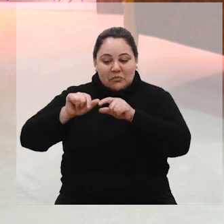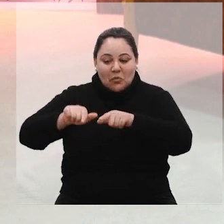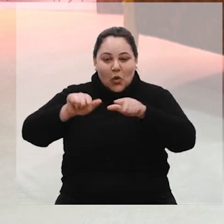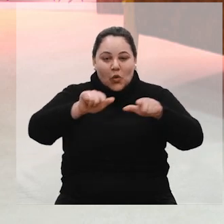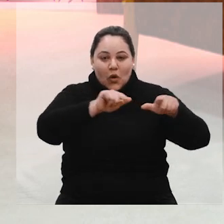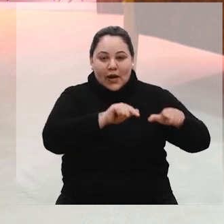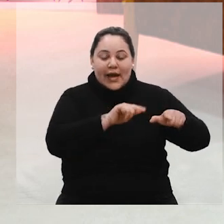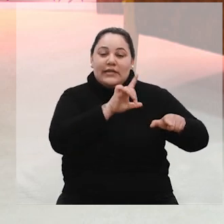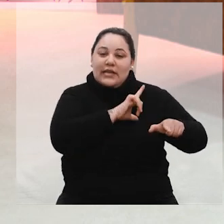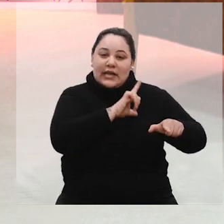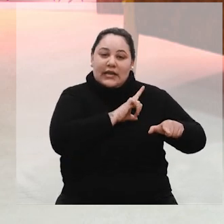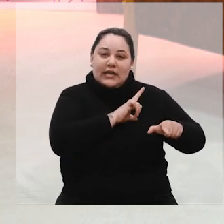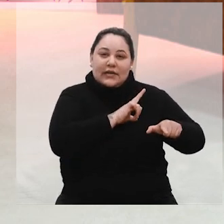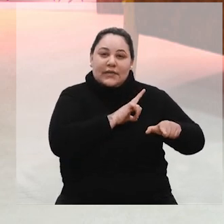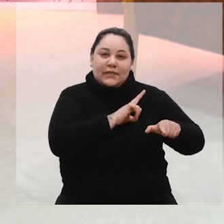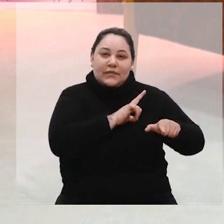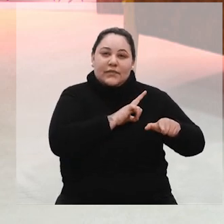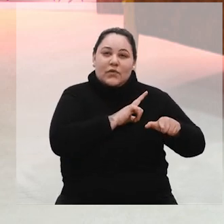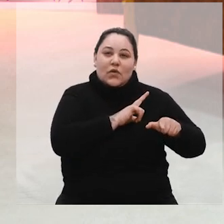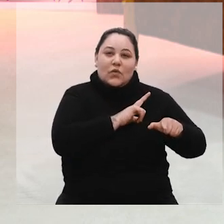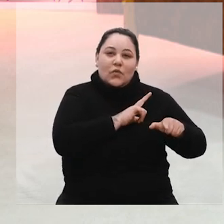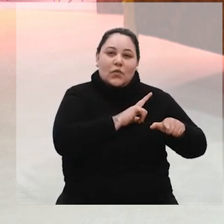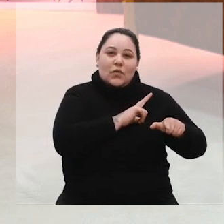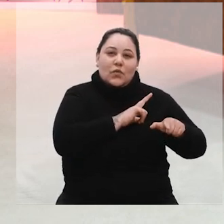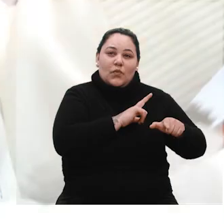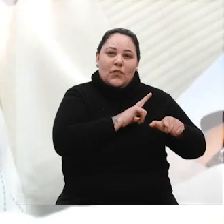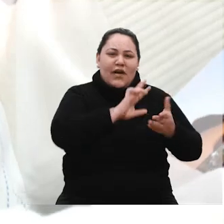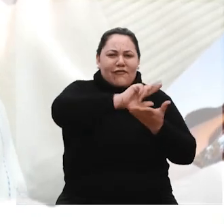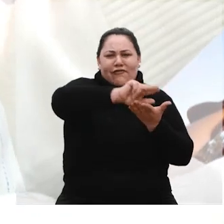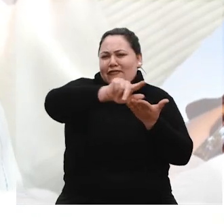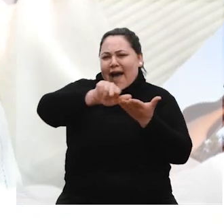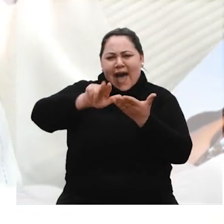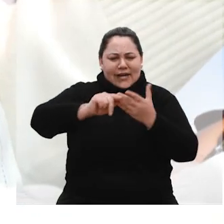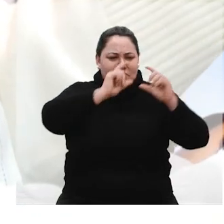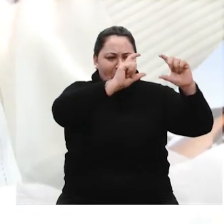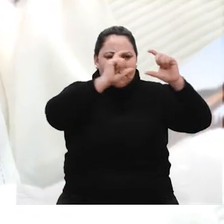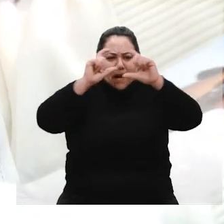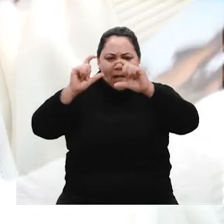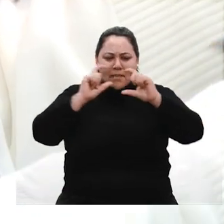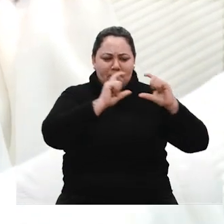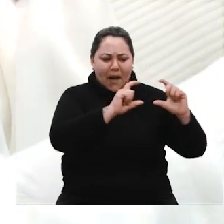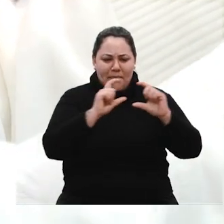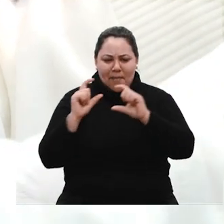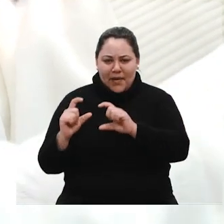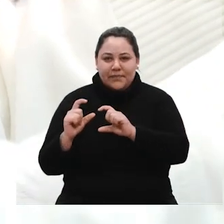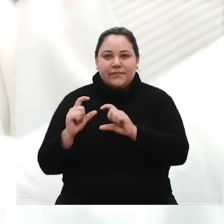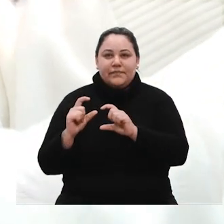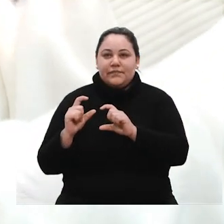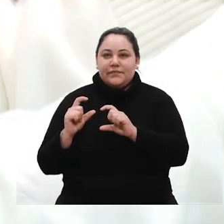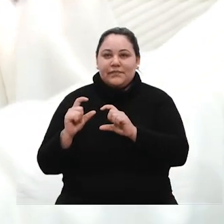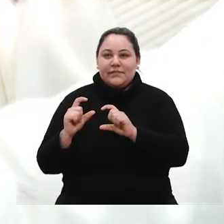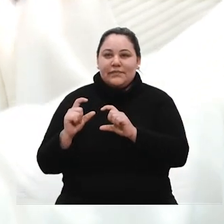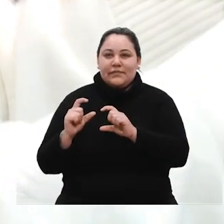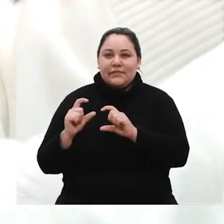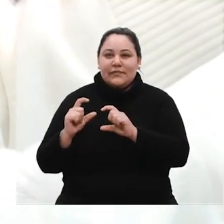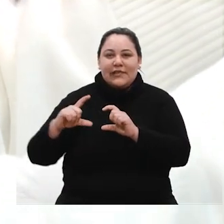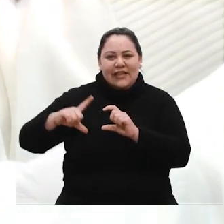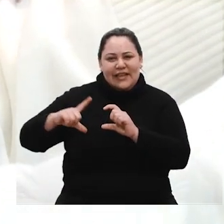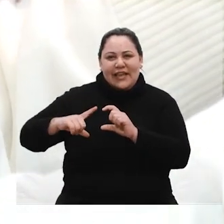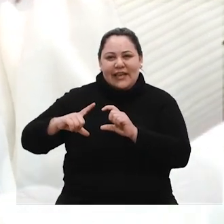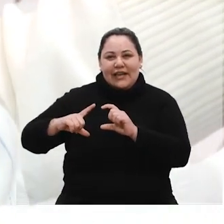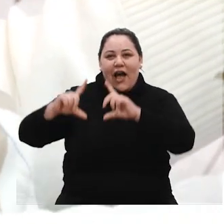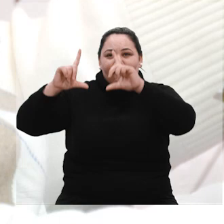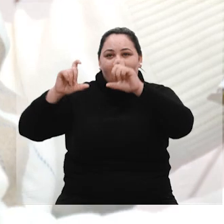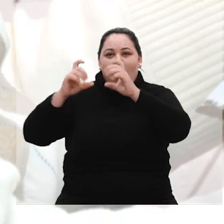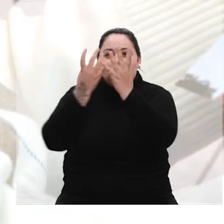o cenário, ó, nós temos um gradil com pregadores. Aqui, as ruínas